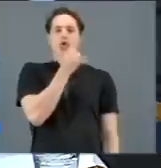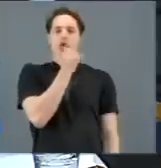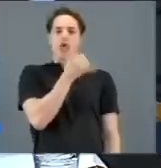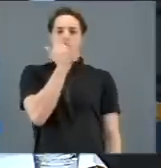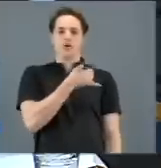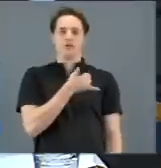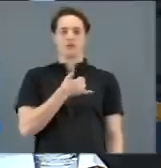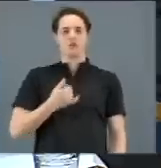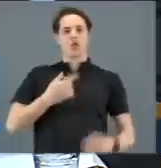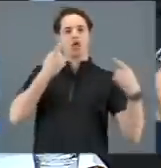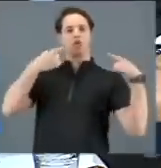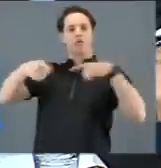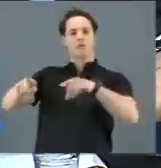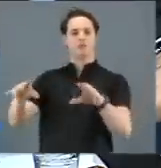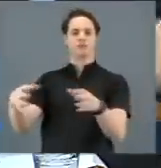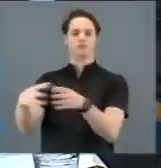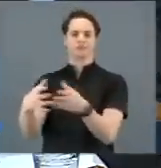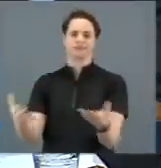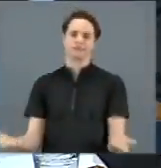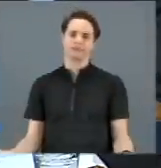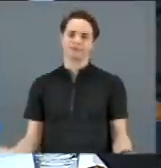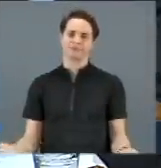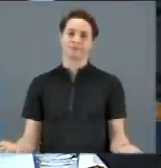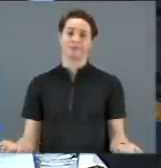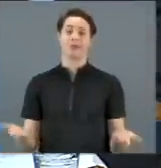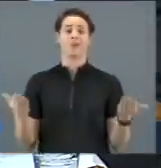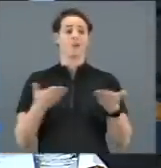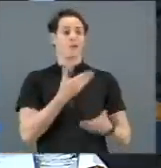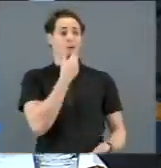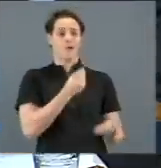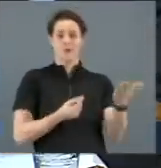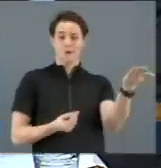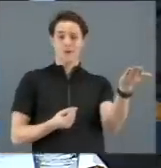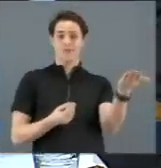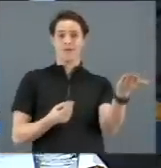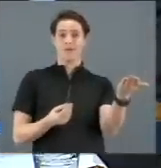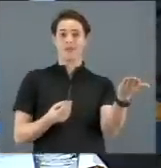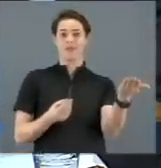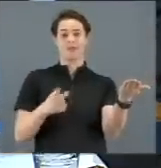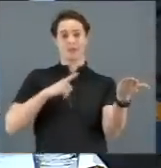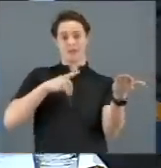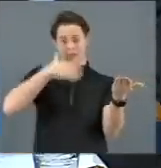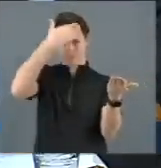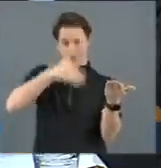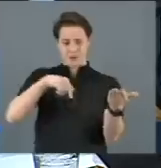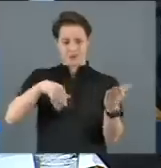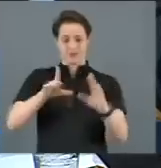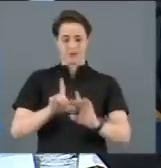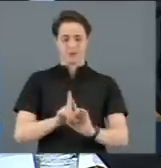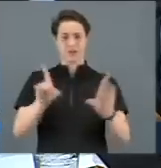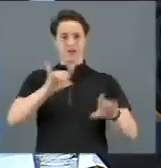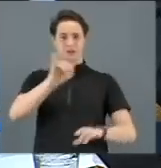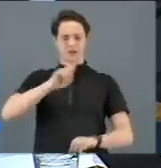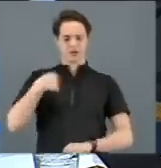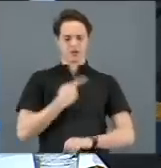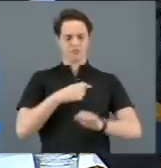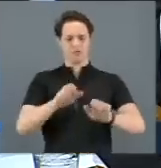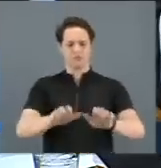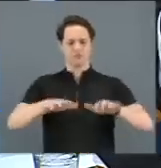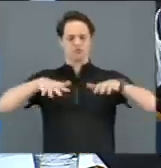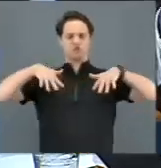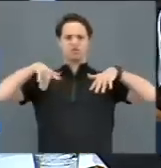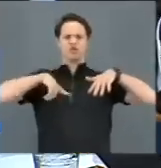eles odeiam. E hoje, aqui, o senhor Hollenberg está tendo a prova de democracia. Porque se aqui nessa plateia